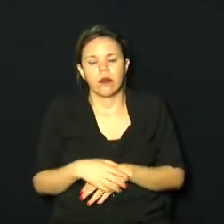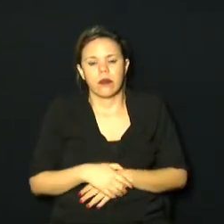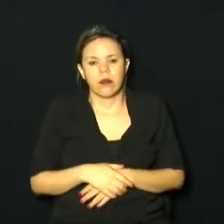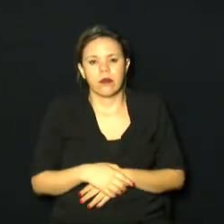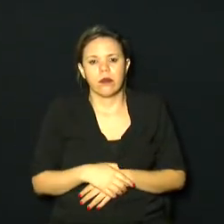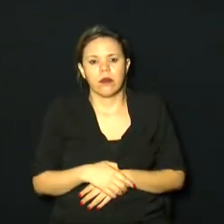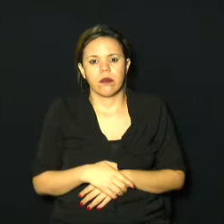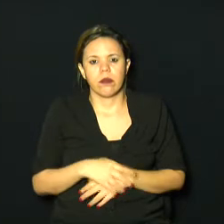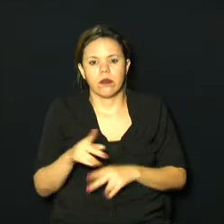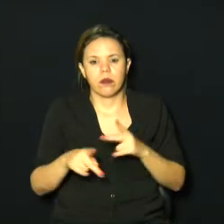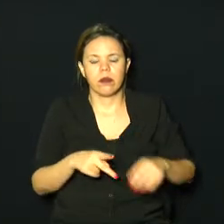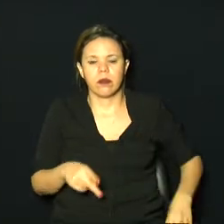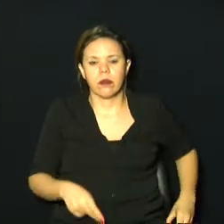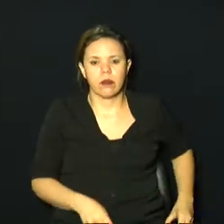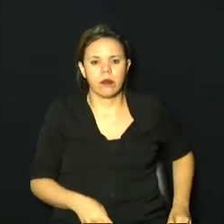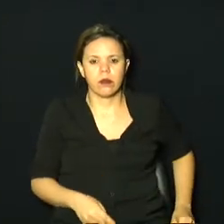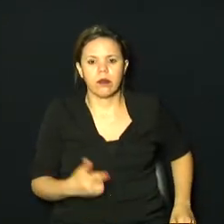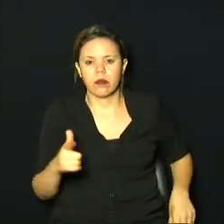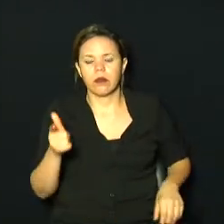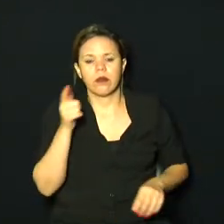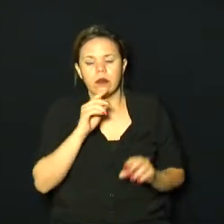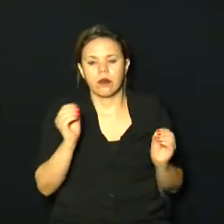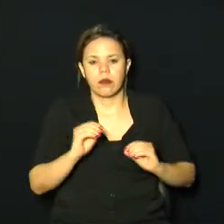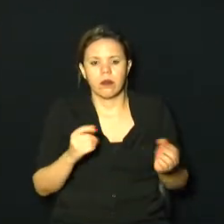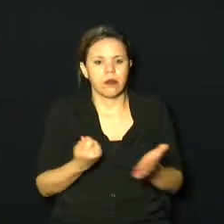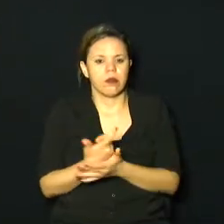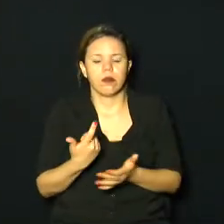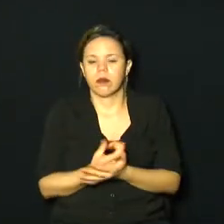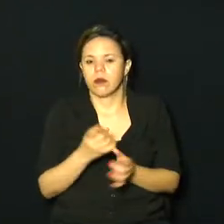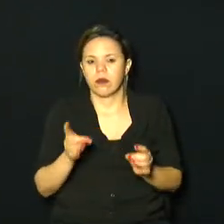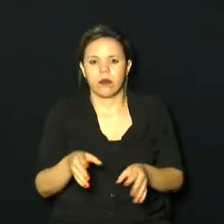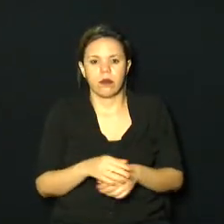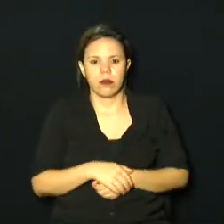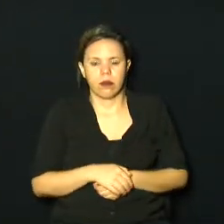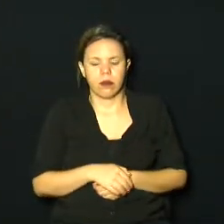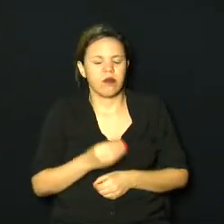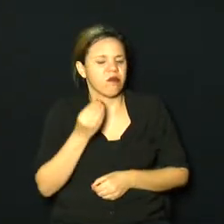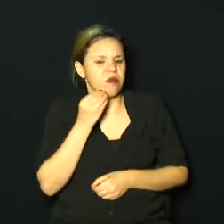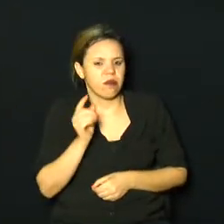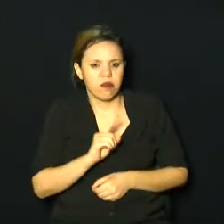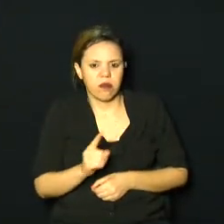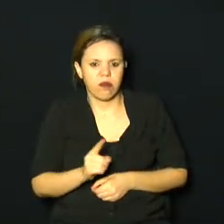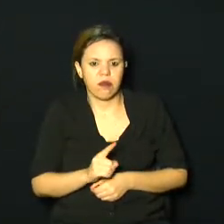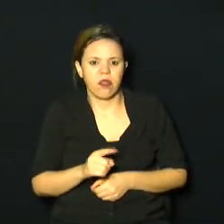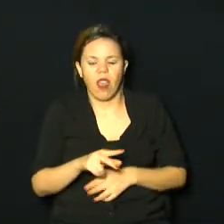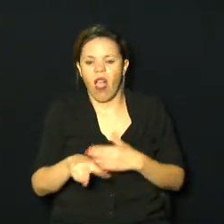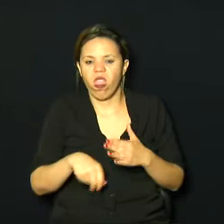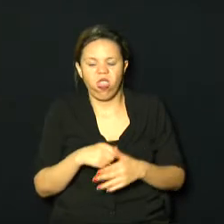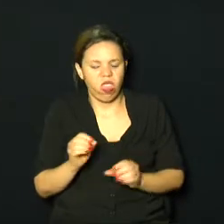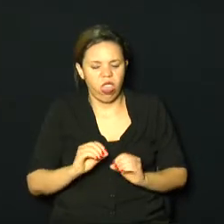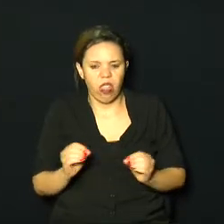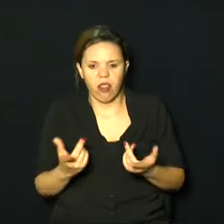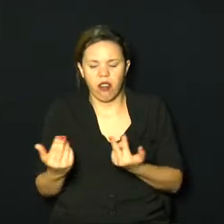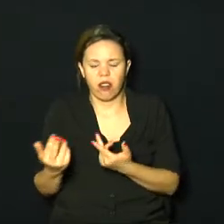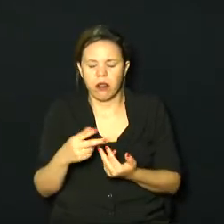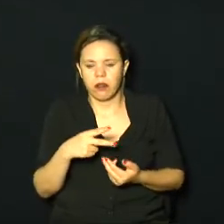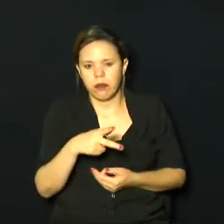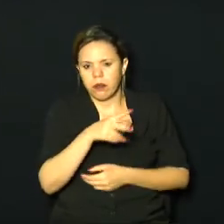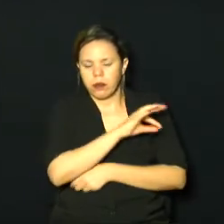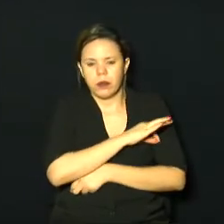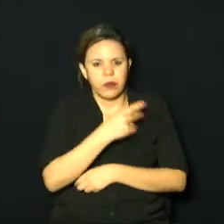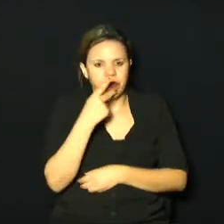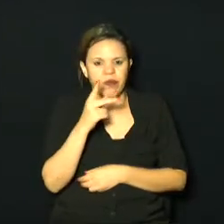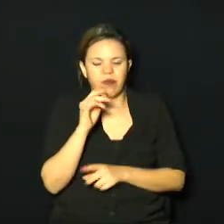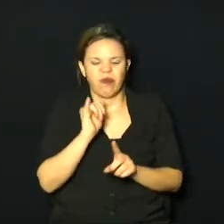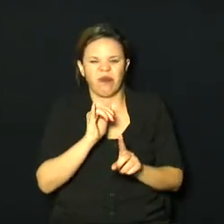legítimo que essa pessoa conseguiu alguma outra coisa, ninguém lá comprou, vendeu de forma oportunista e sacana, como a prefeitura está falando publicamente, induzindo